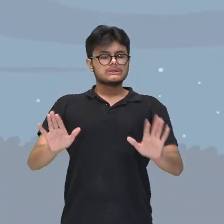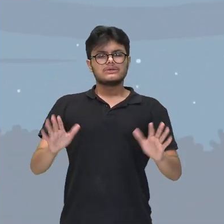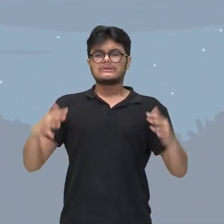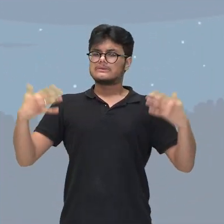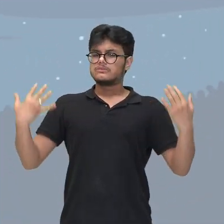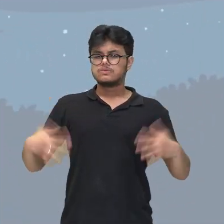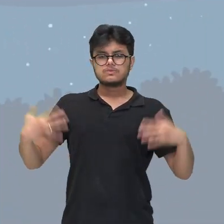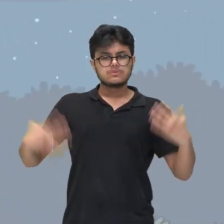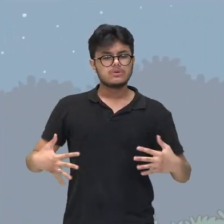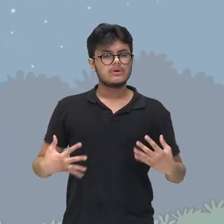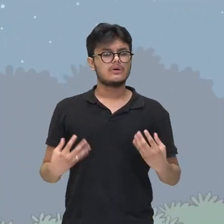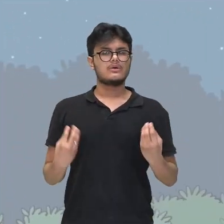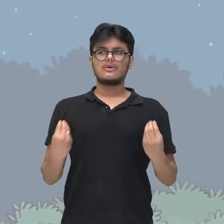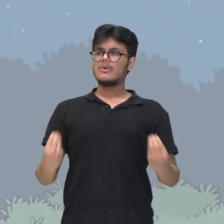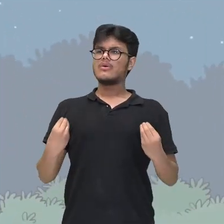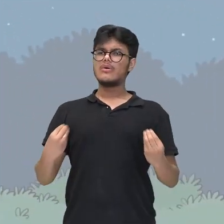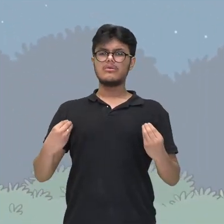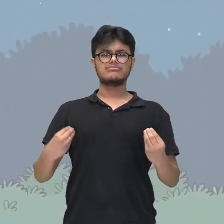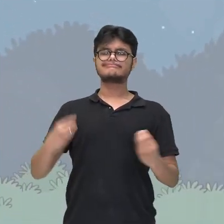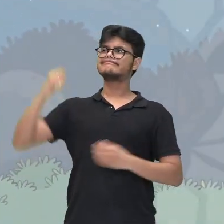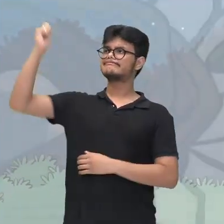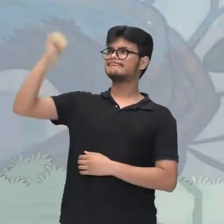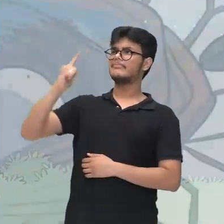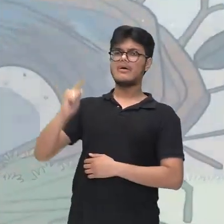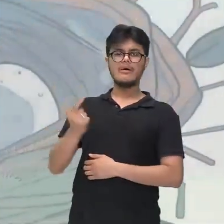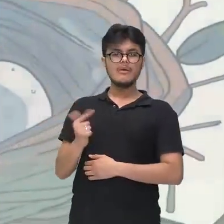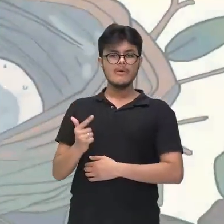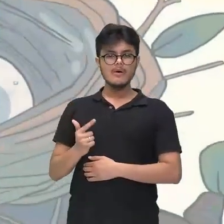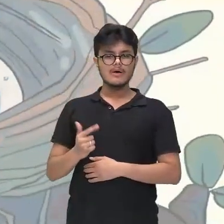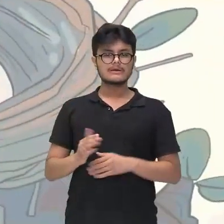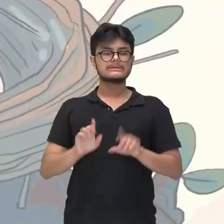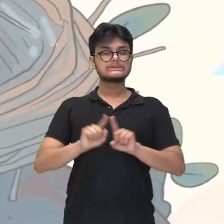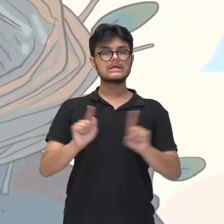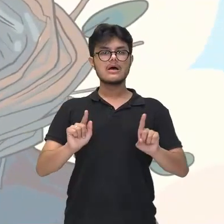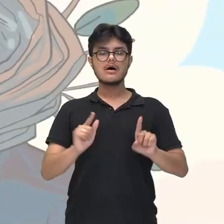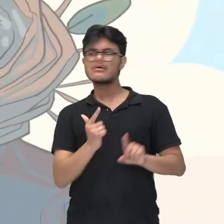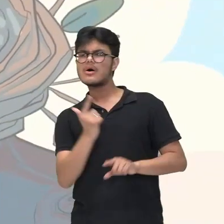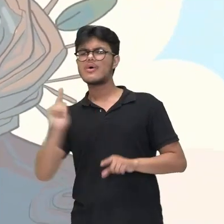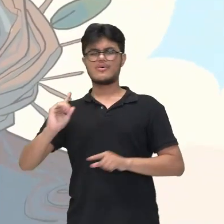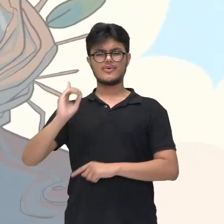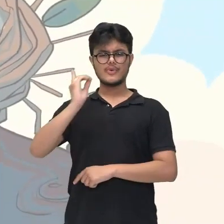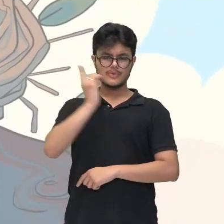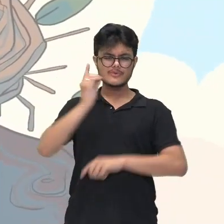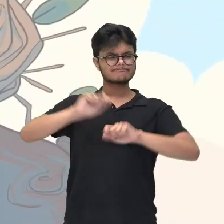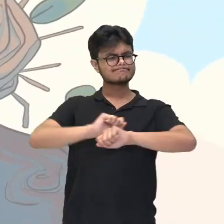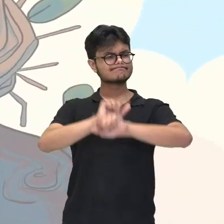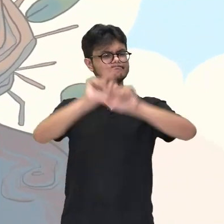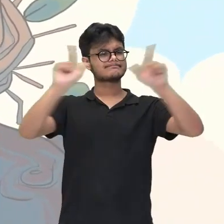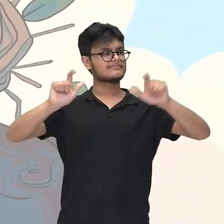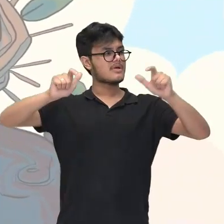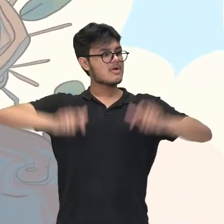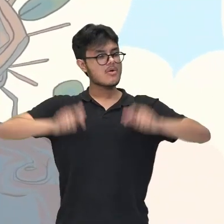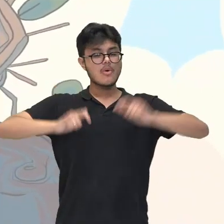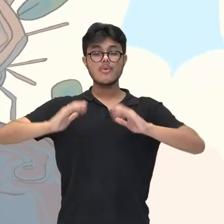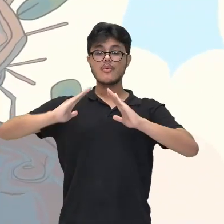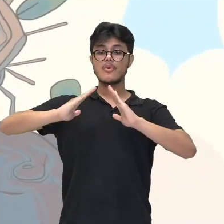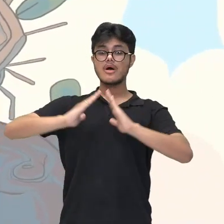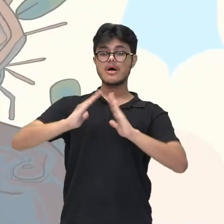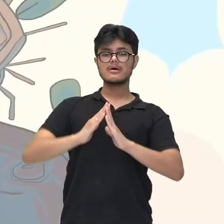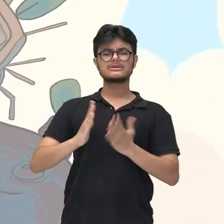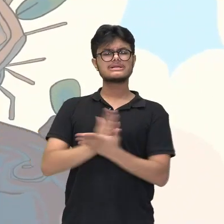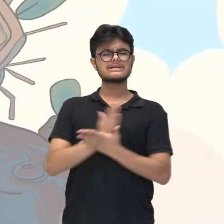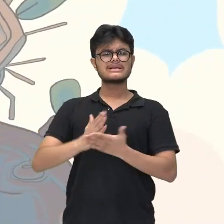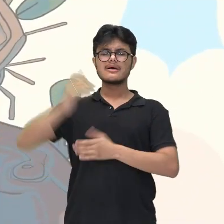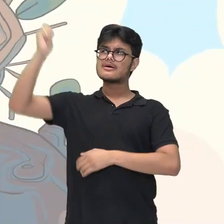encarnado aceso do pôr do sol inundando tudo. Nos outros dias, quando se recolhe, há apenas fiapos de